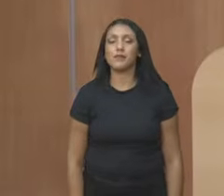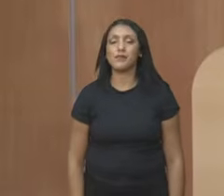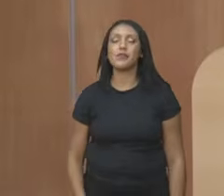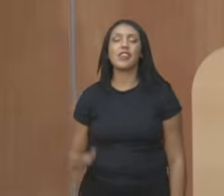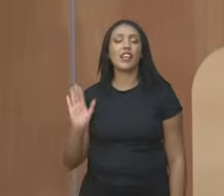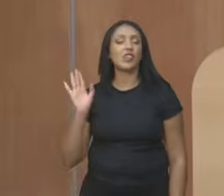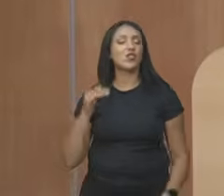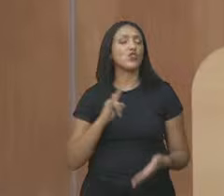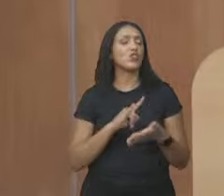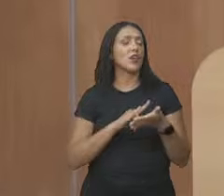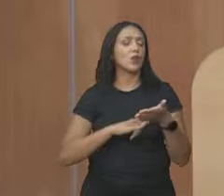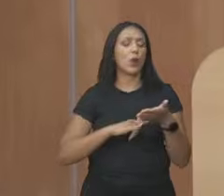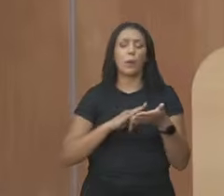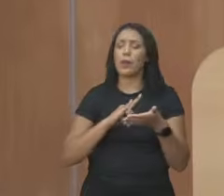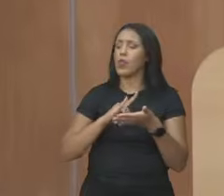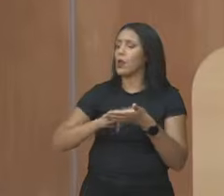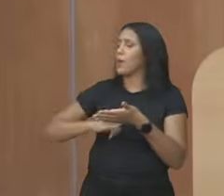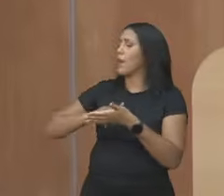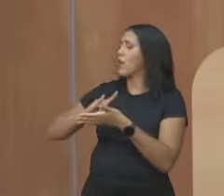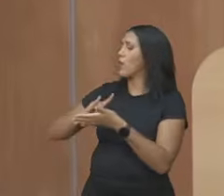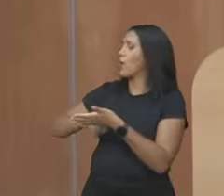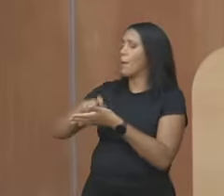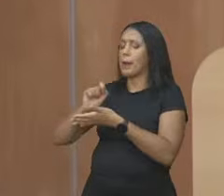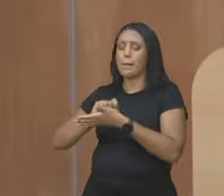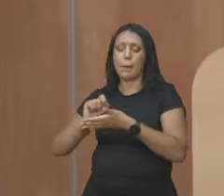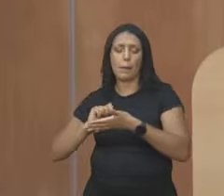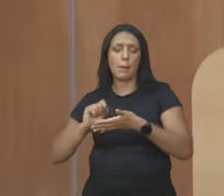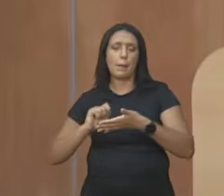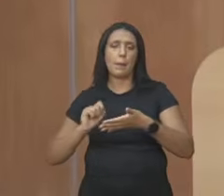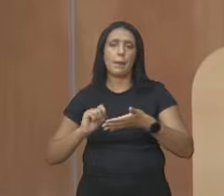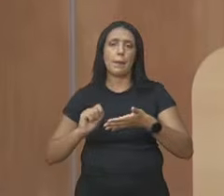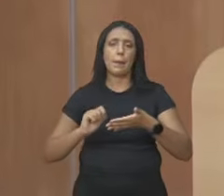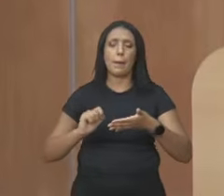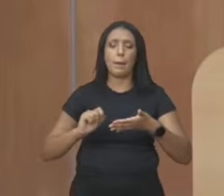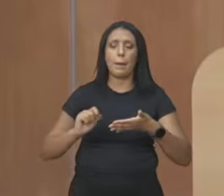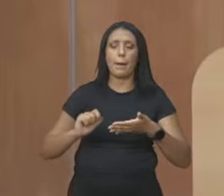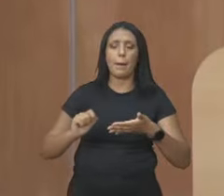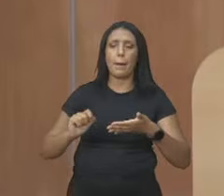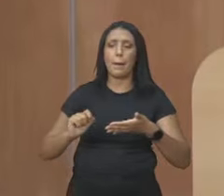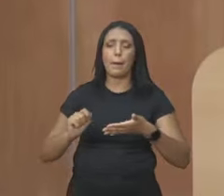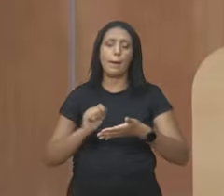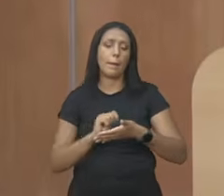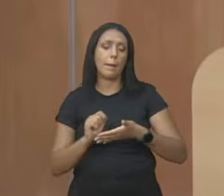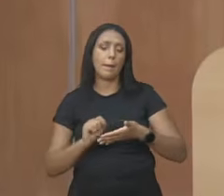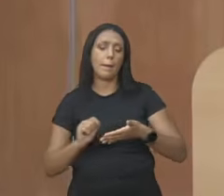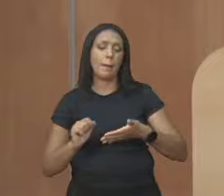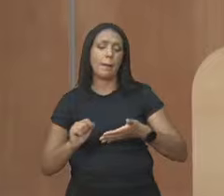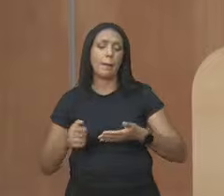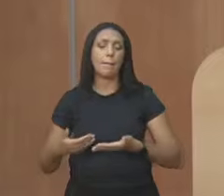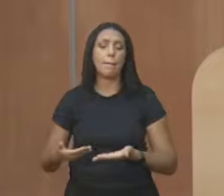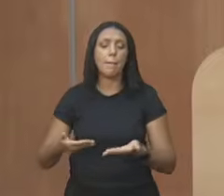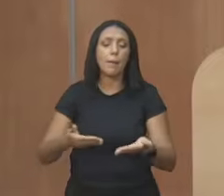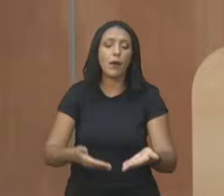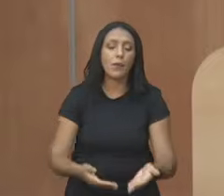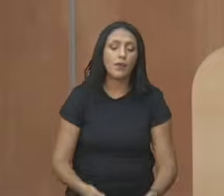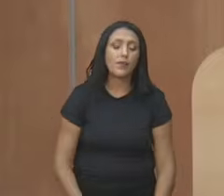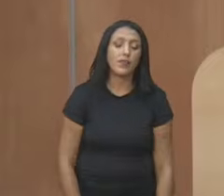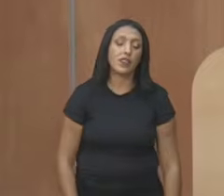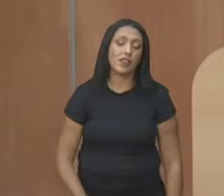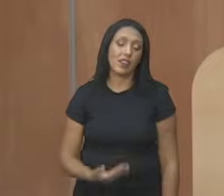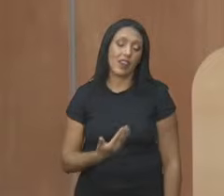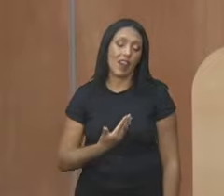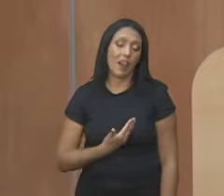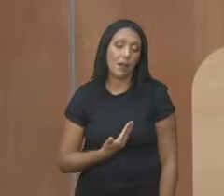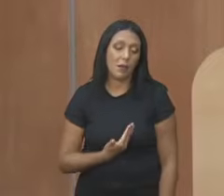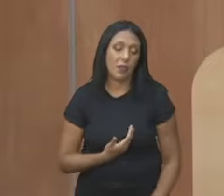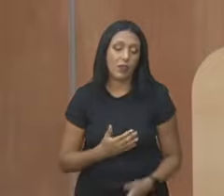documentos e a gente convence a pessoa e chegar na pessoa e dizer, por favor, nós somos amigos, vai se tratar, você não está aguentando